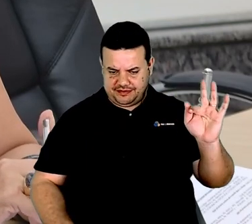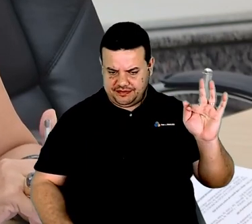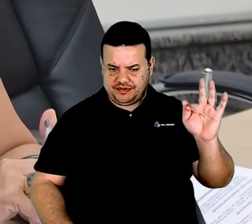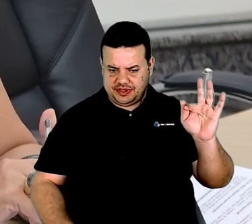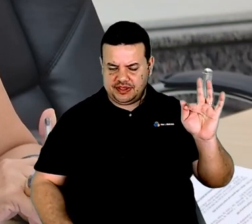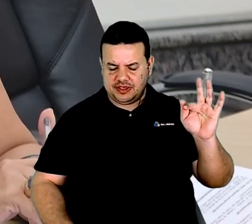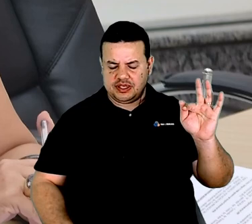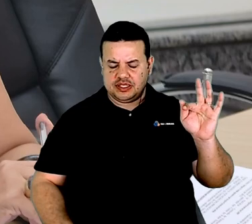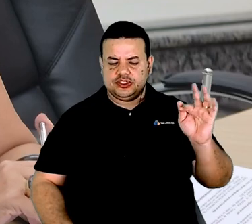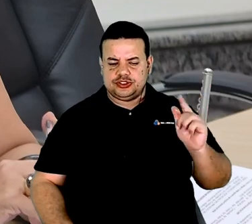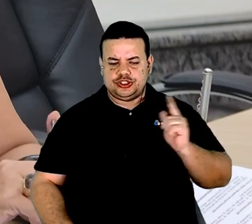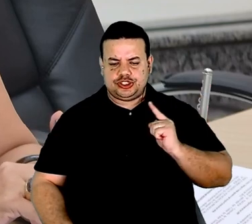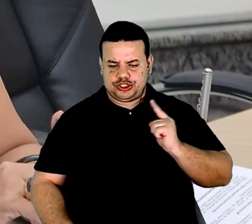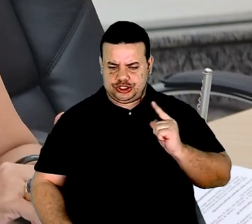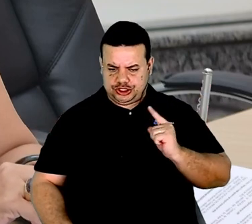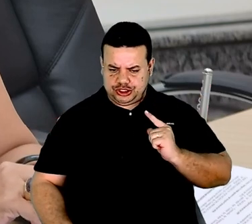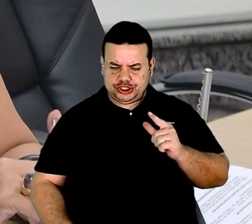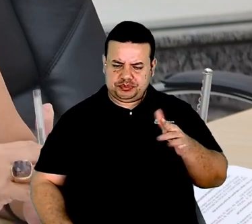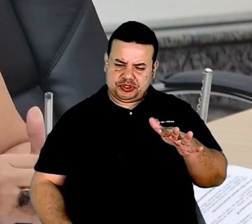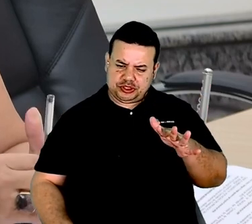havia aproximadamente